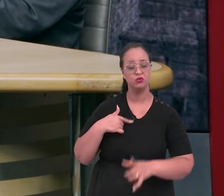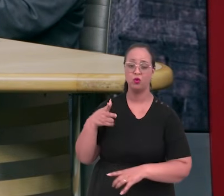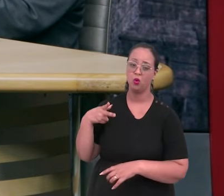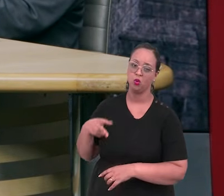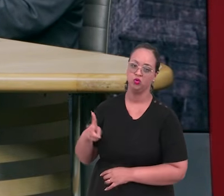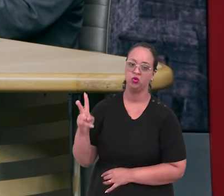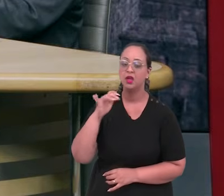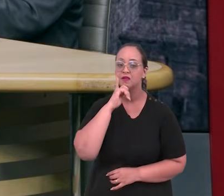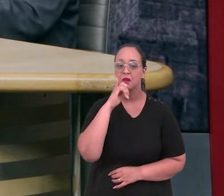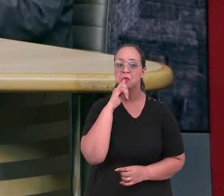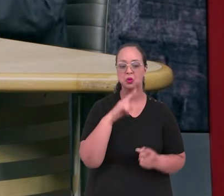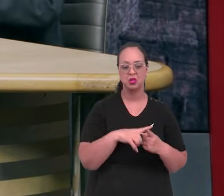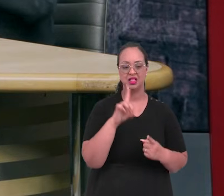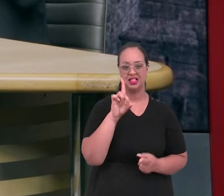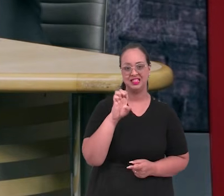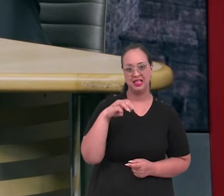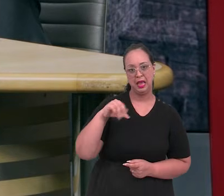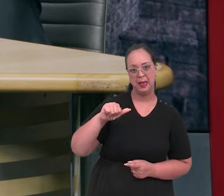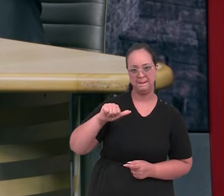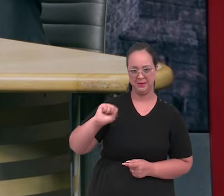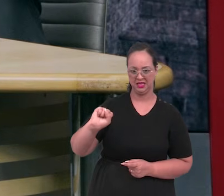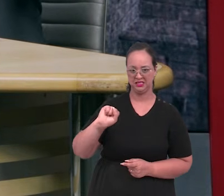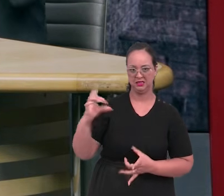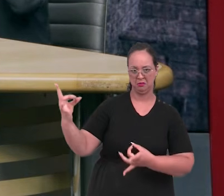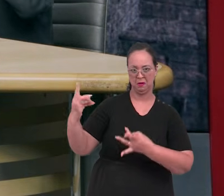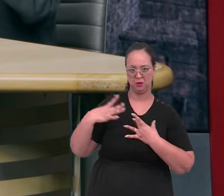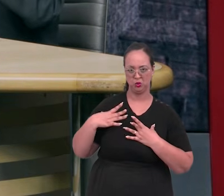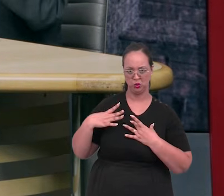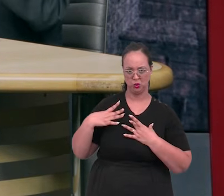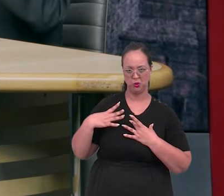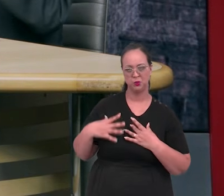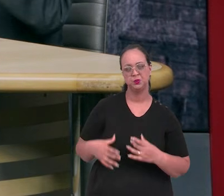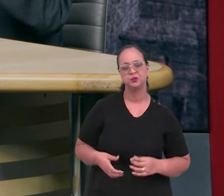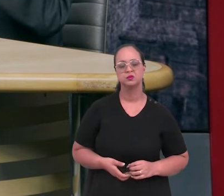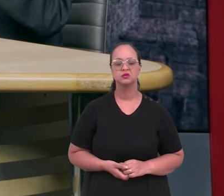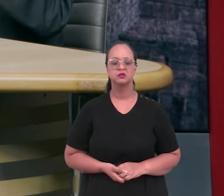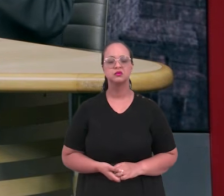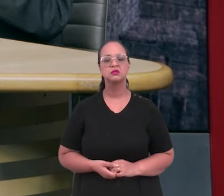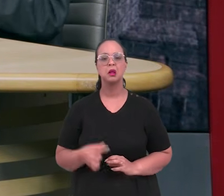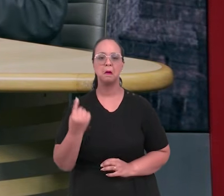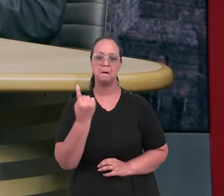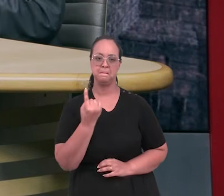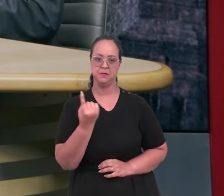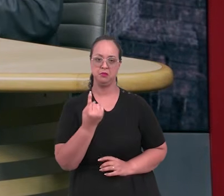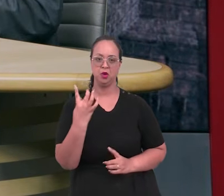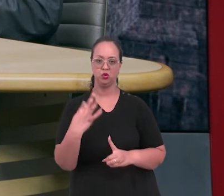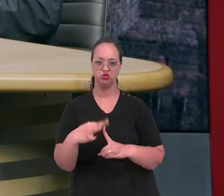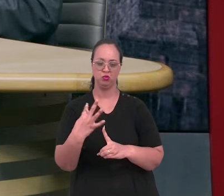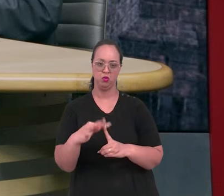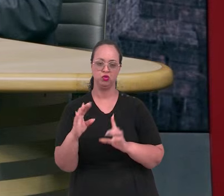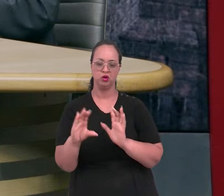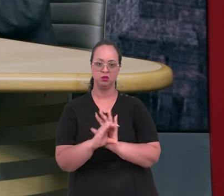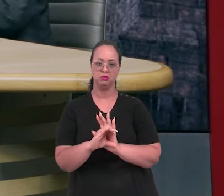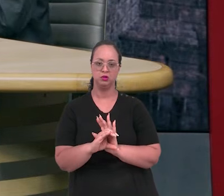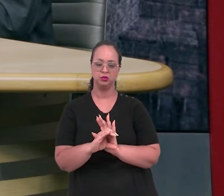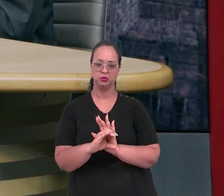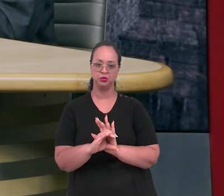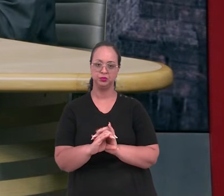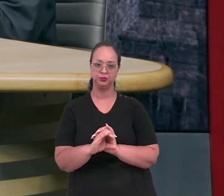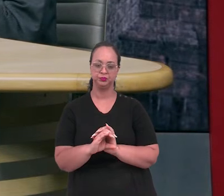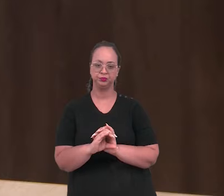Demas me abandonou. E aqui em 1 Timóteo, capítulo